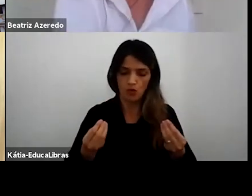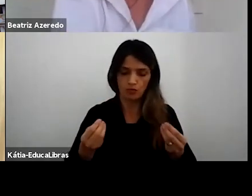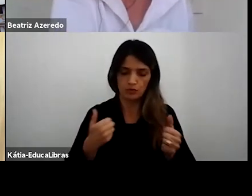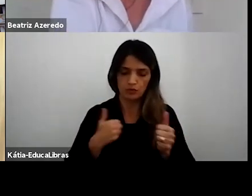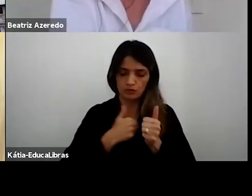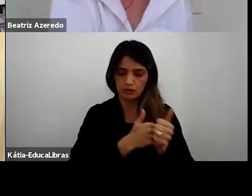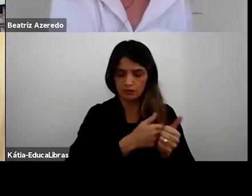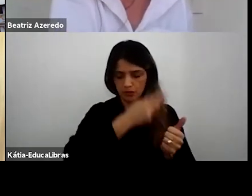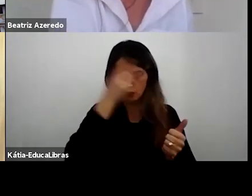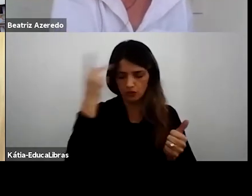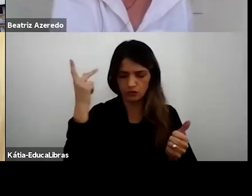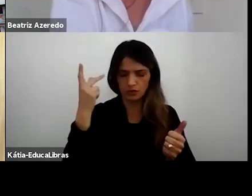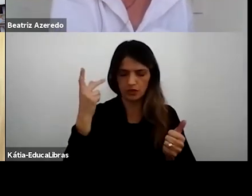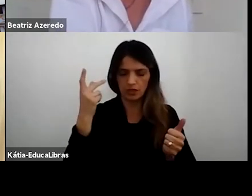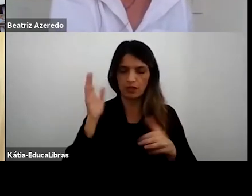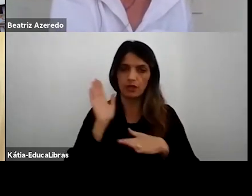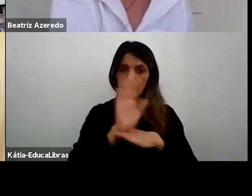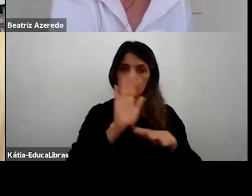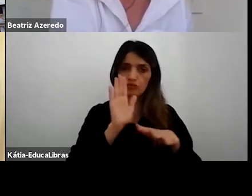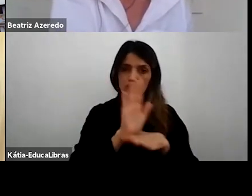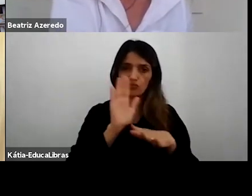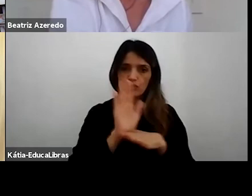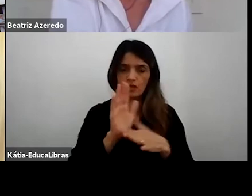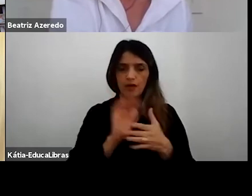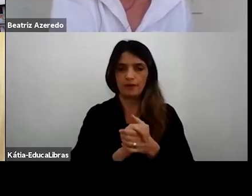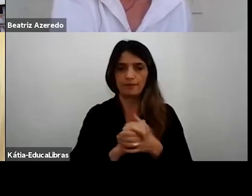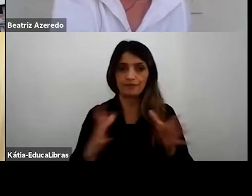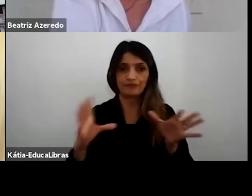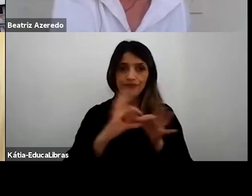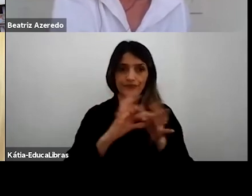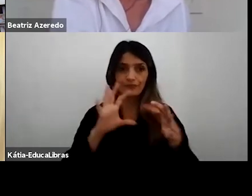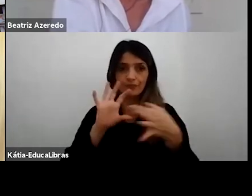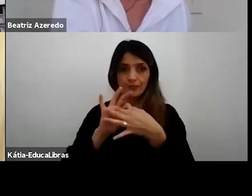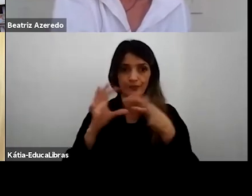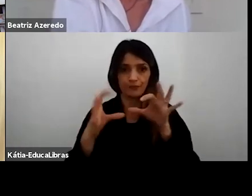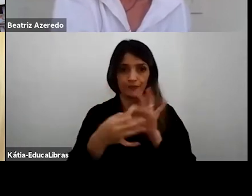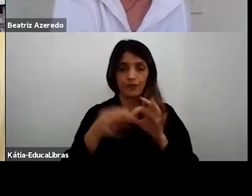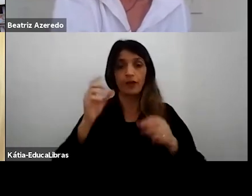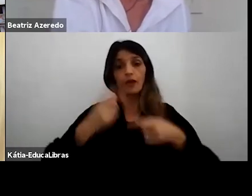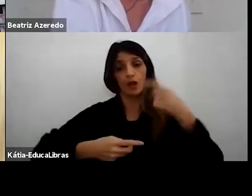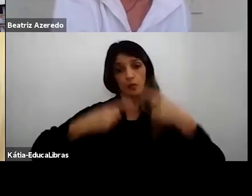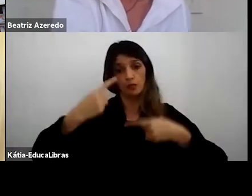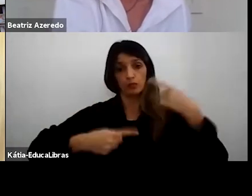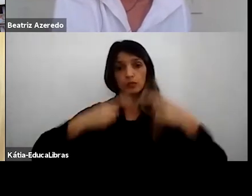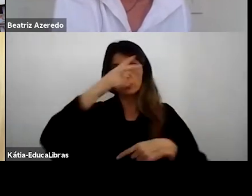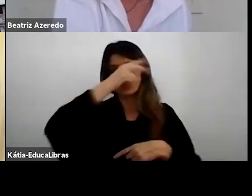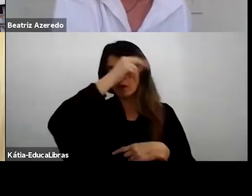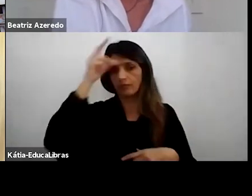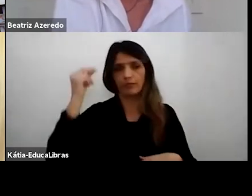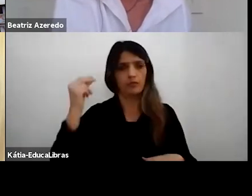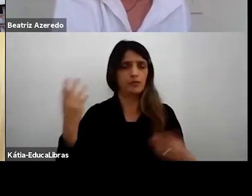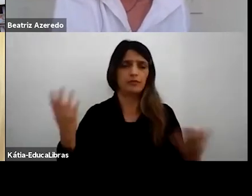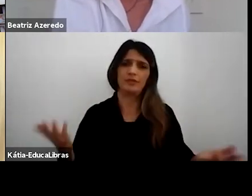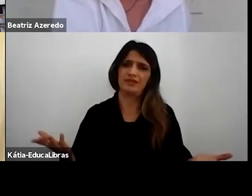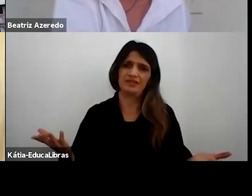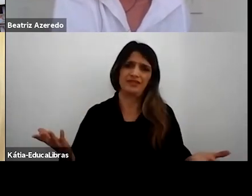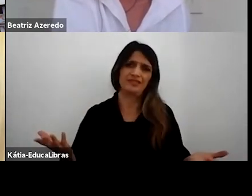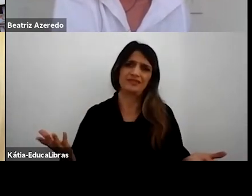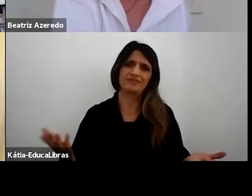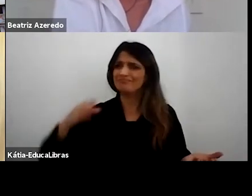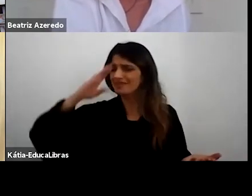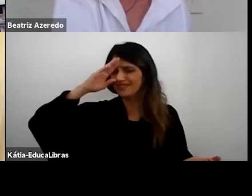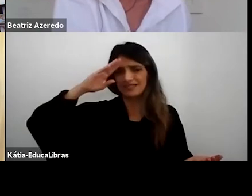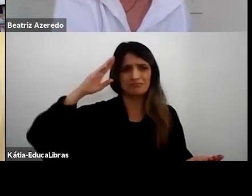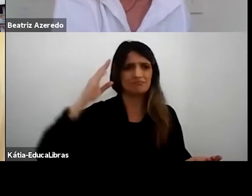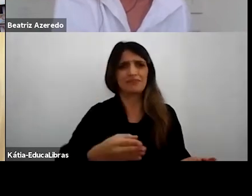investir, né? Quer dizer, conseguir juntar essas pontas bastante importante. E política pública para a gente é fundamental, né? Eu acho que no contexto